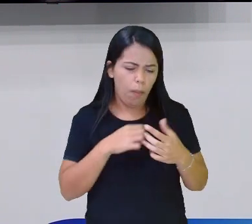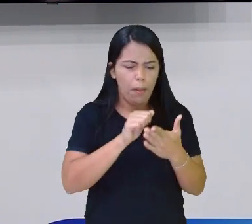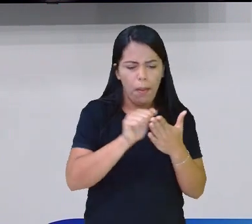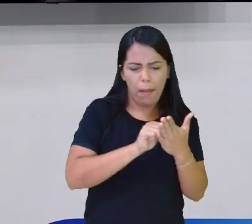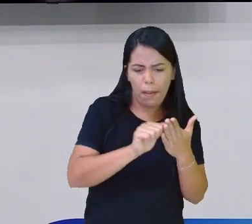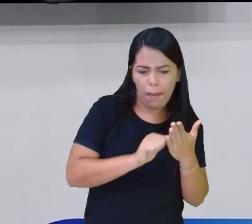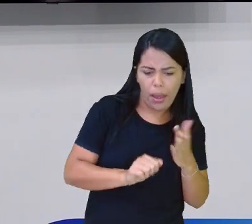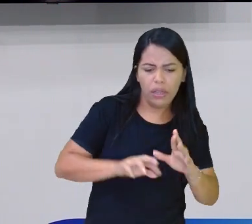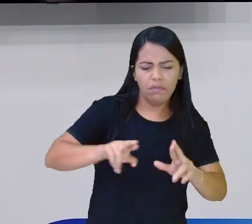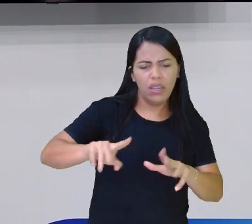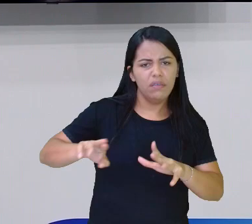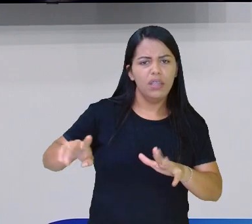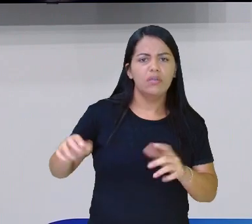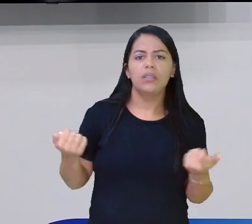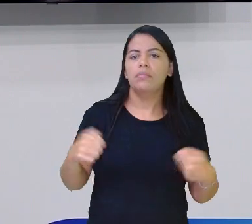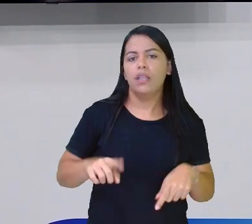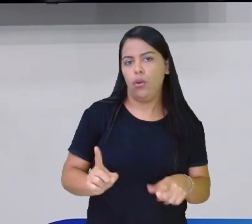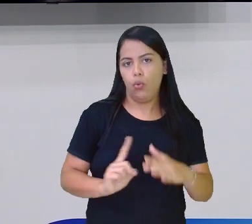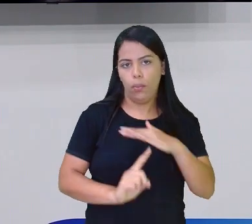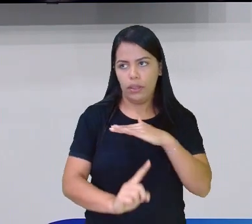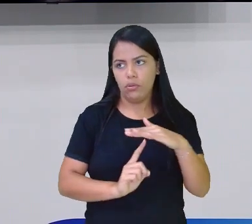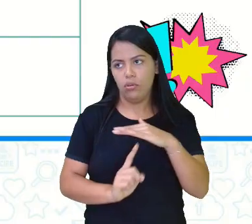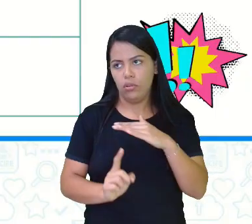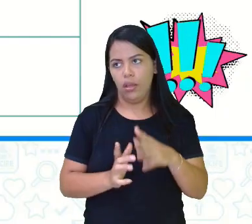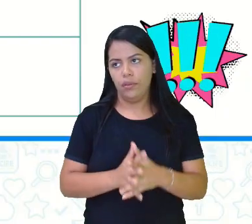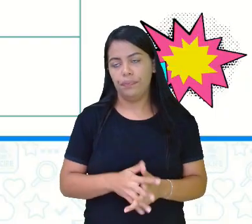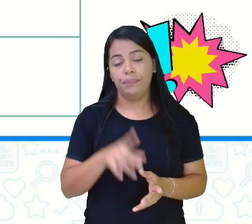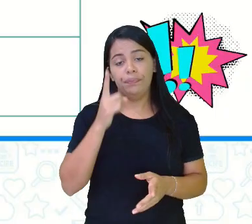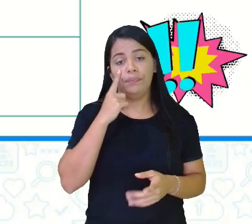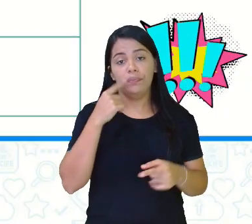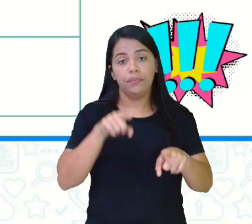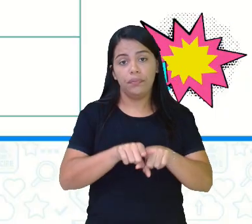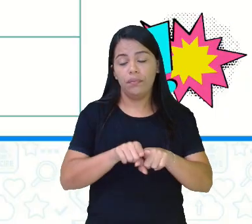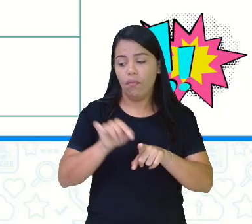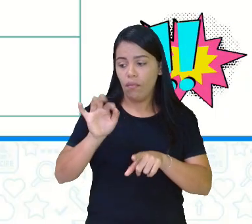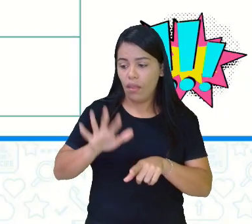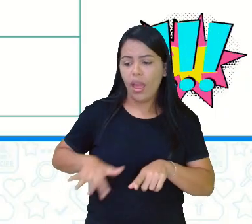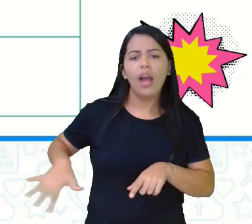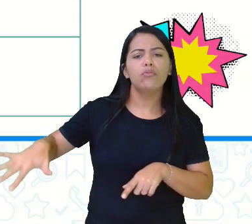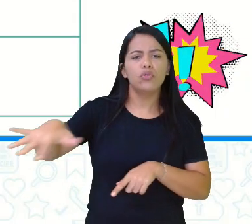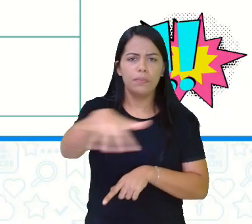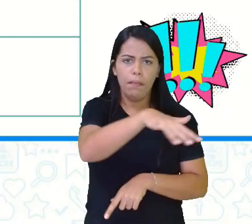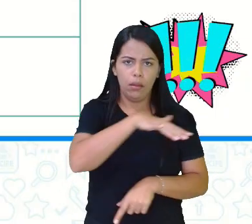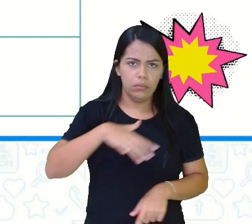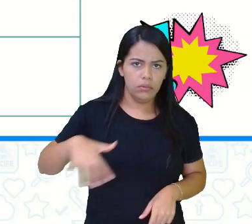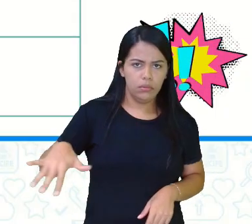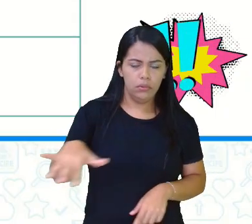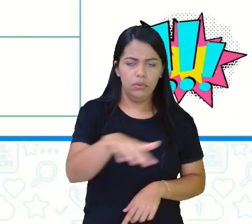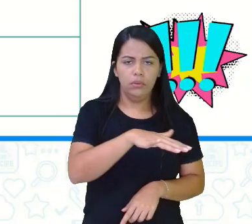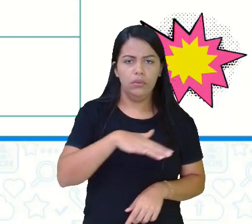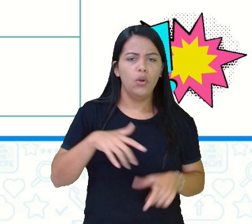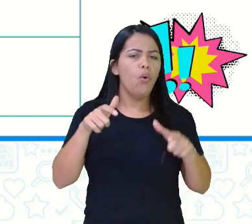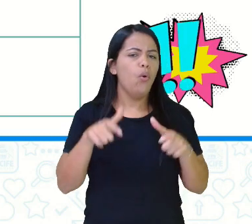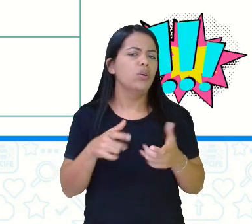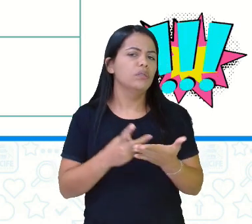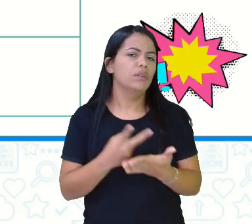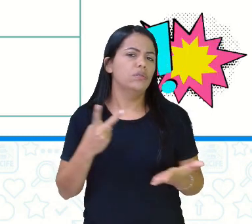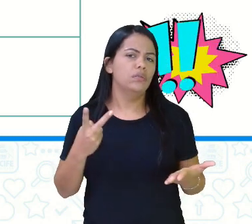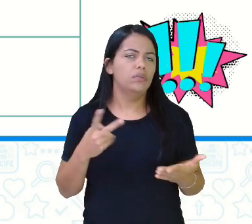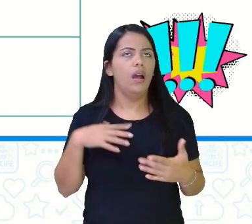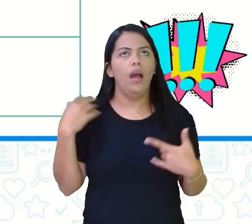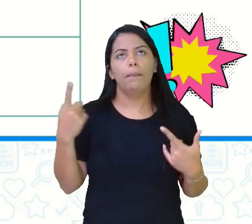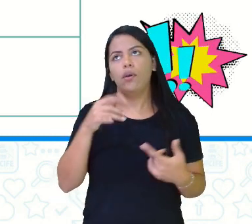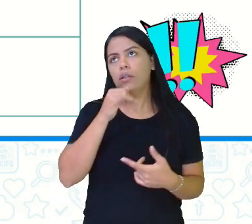sapato. Aí é onde entra aqui, ó, o cenário. Onde vai se passar? Ah, é na sala da minha